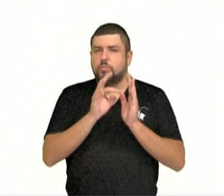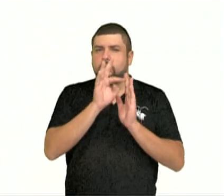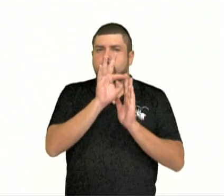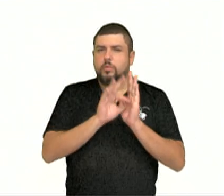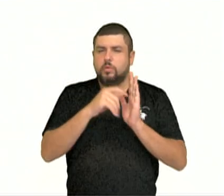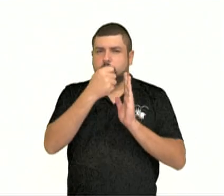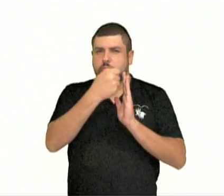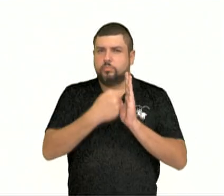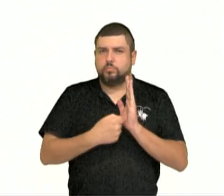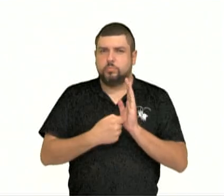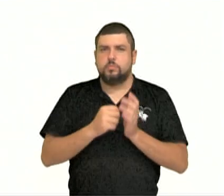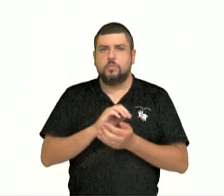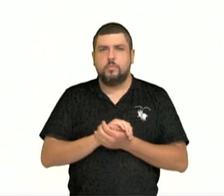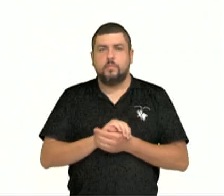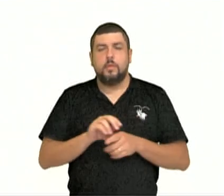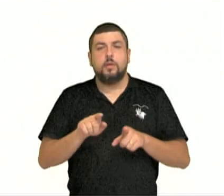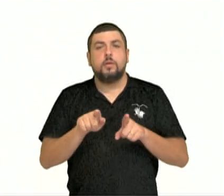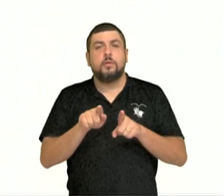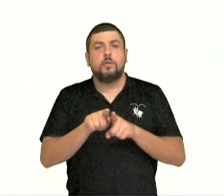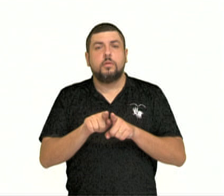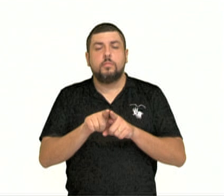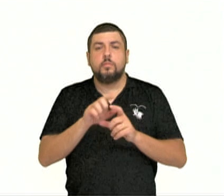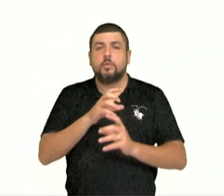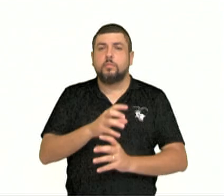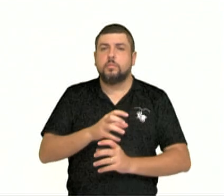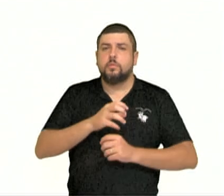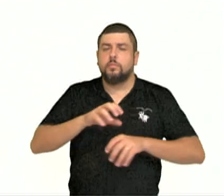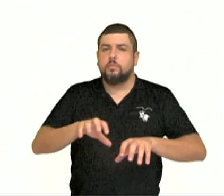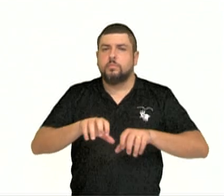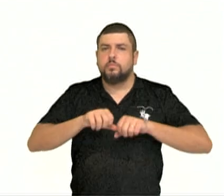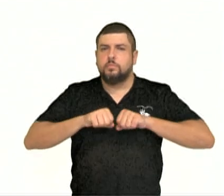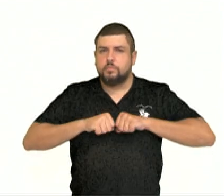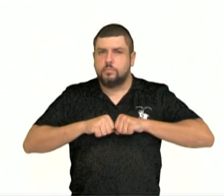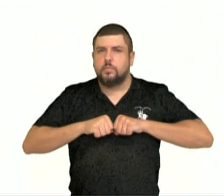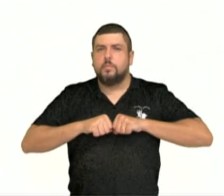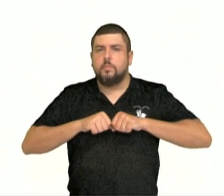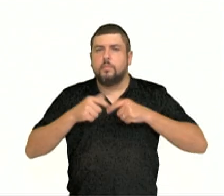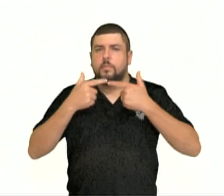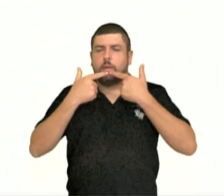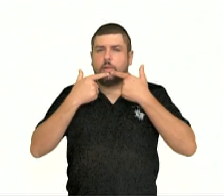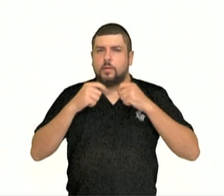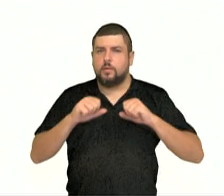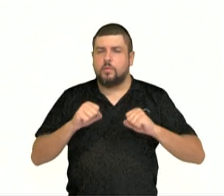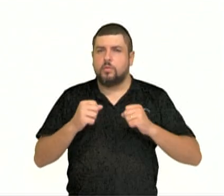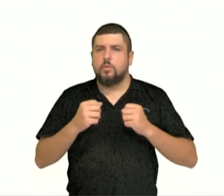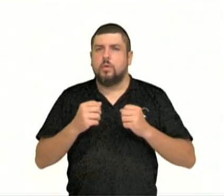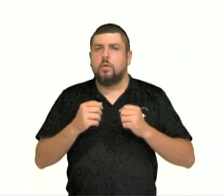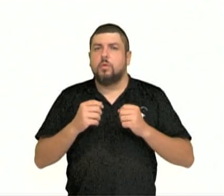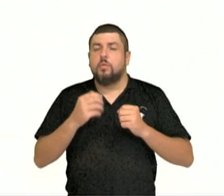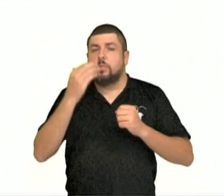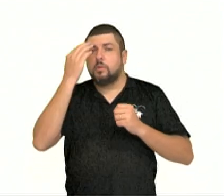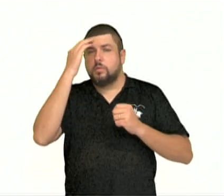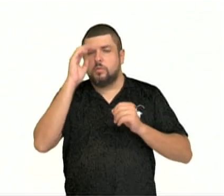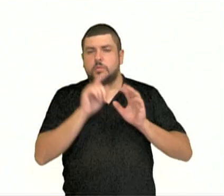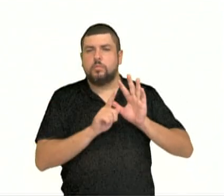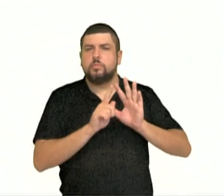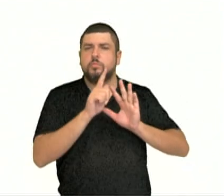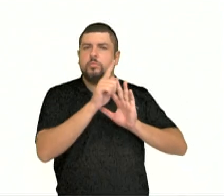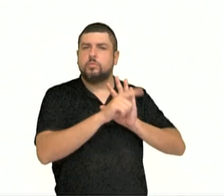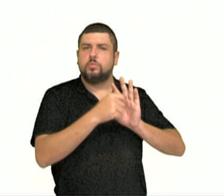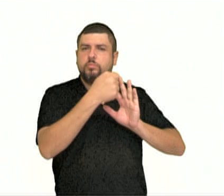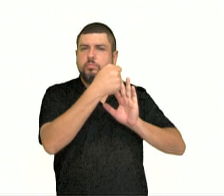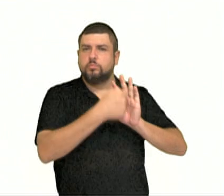linguístico necessário para a compreensão do gênero textual estudado. Tá? Nessa aula nós vamos estudar